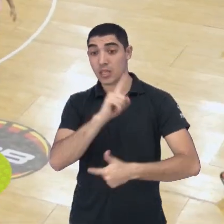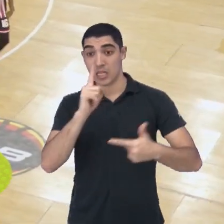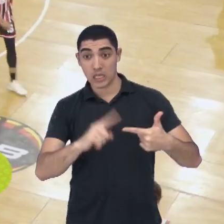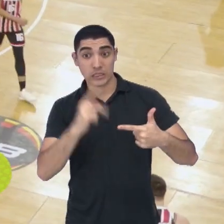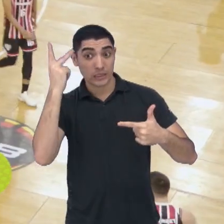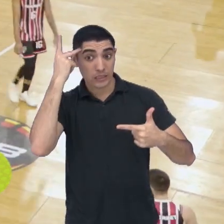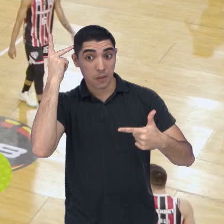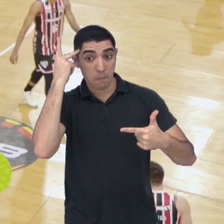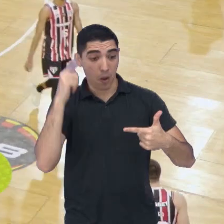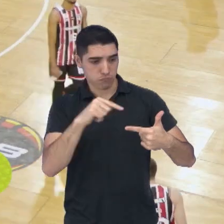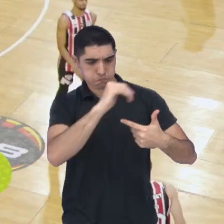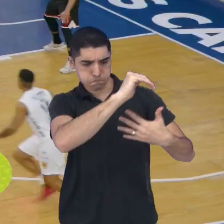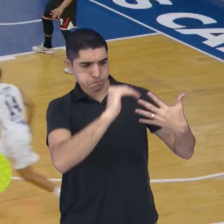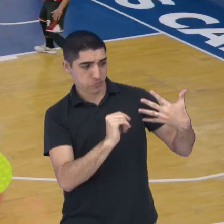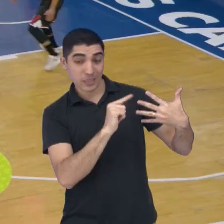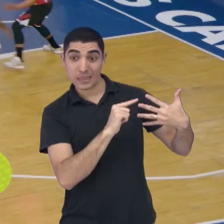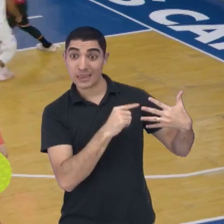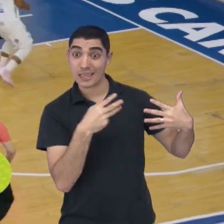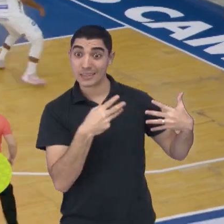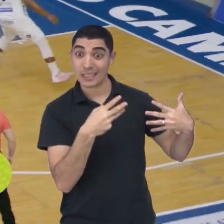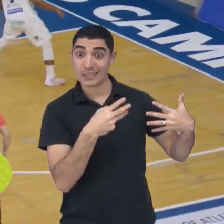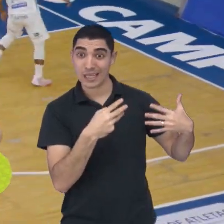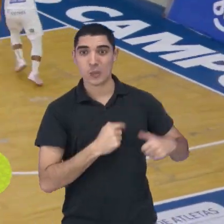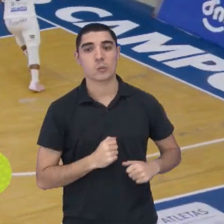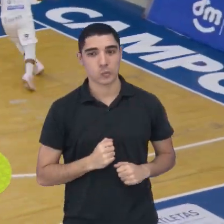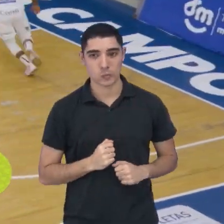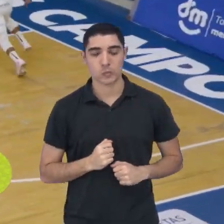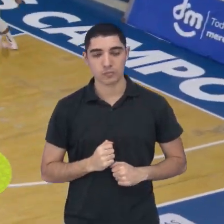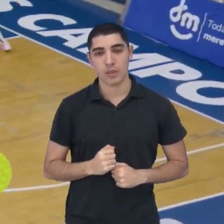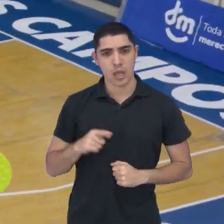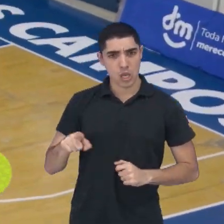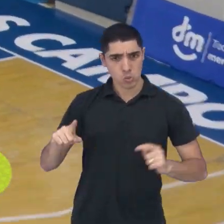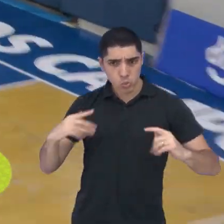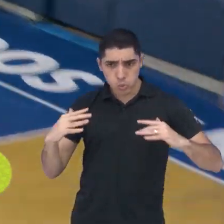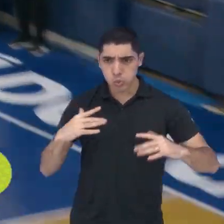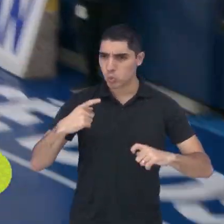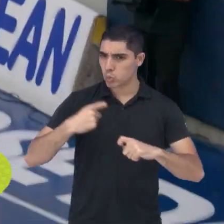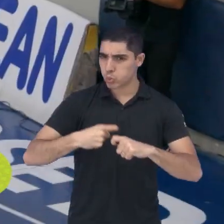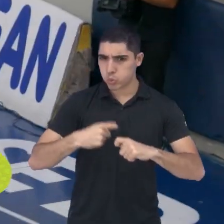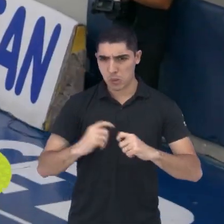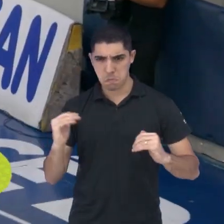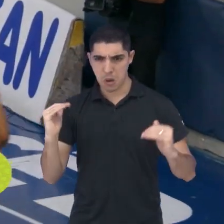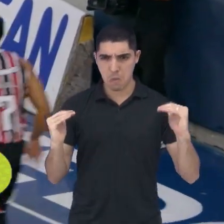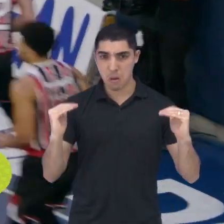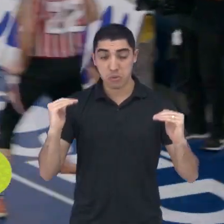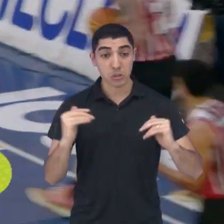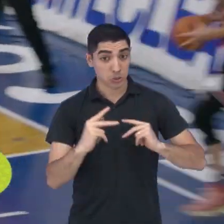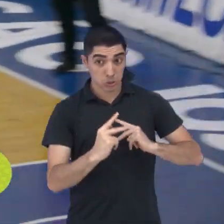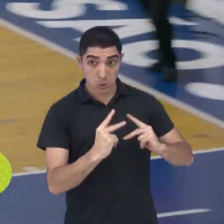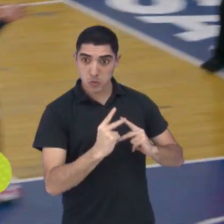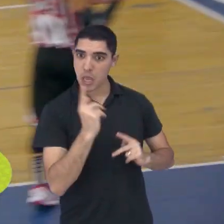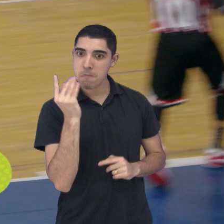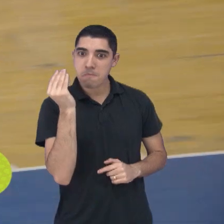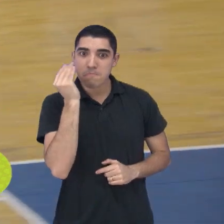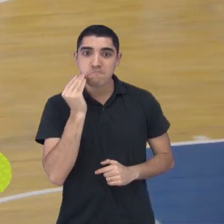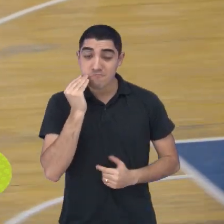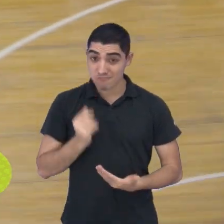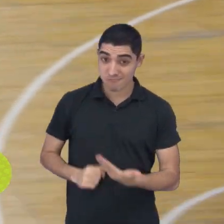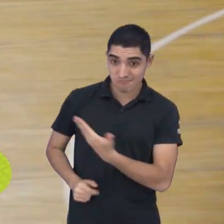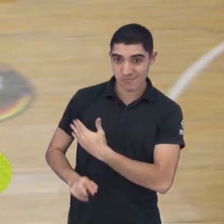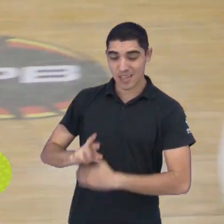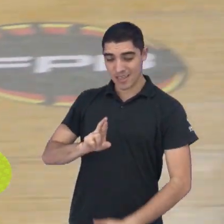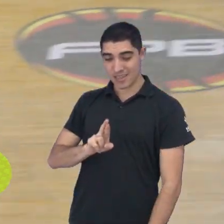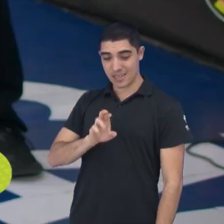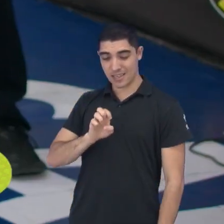3º colocado na competição. O jogo começou parelho. As melhores chances do São José saíam das mãos de